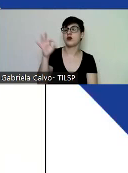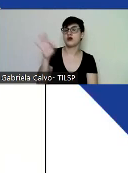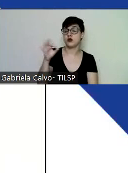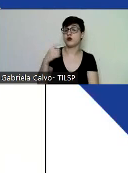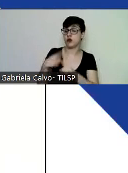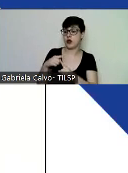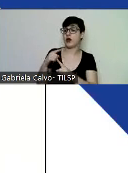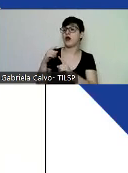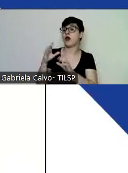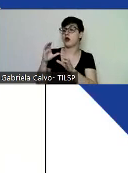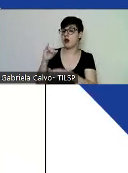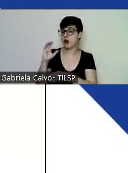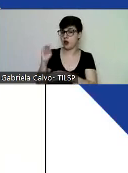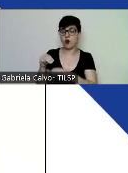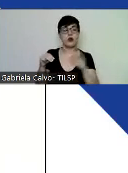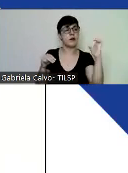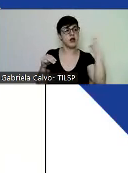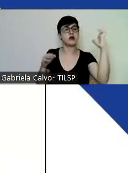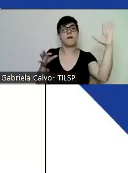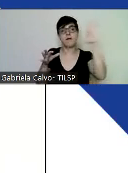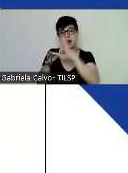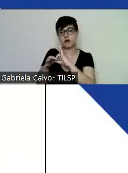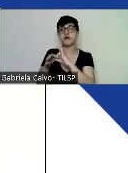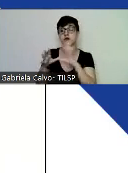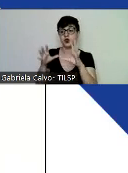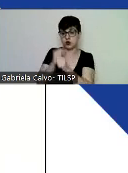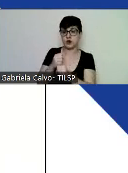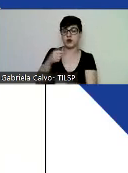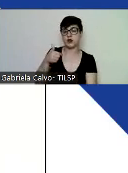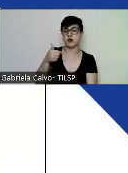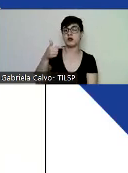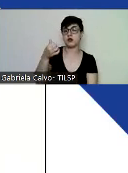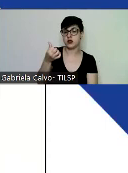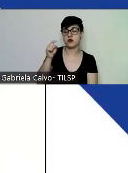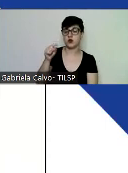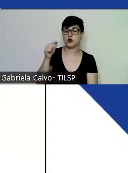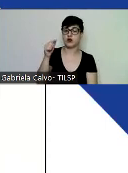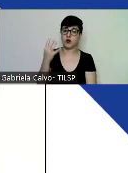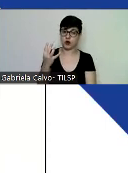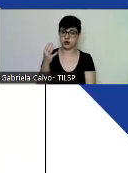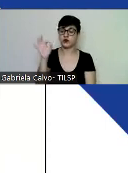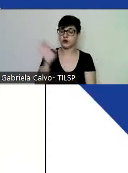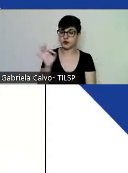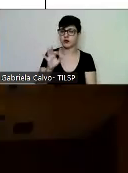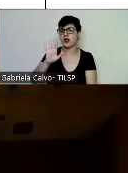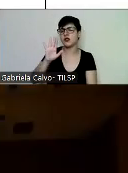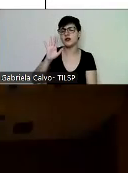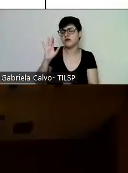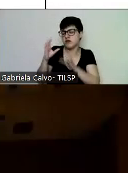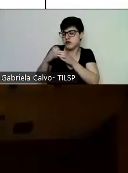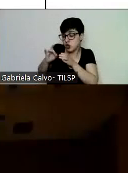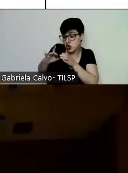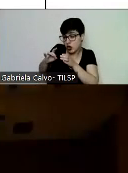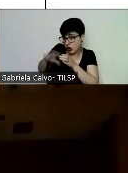ou seja nós tivemos 120 comitês de 157 que foi realmente uma participação expressiva